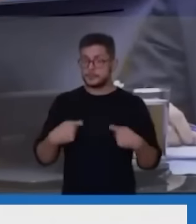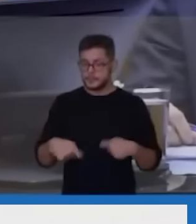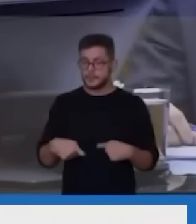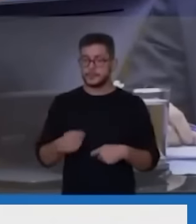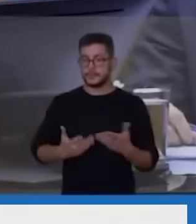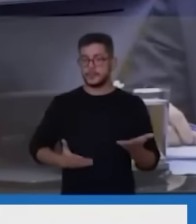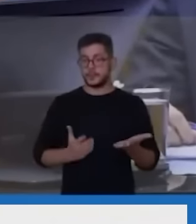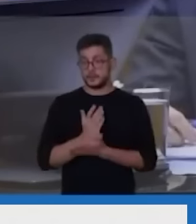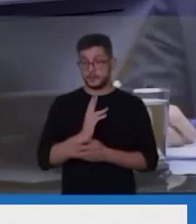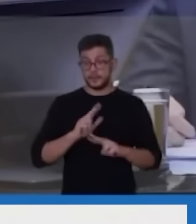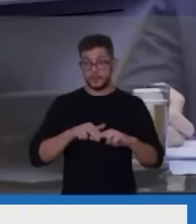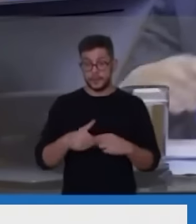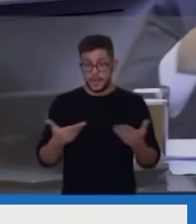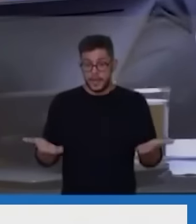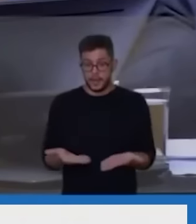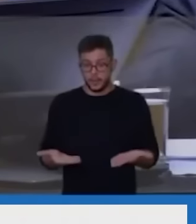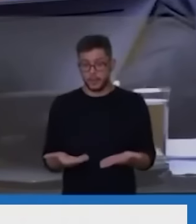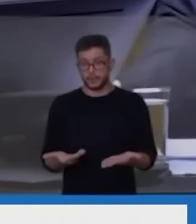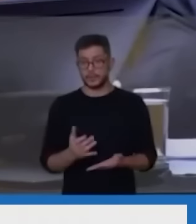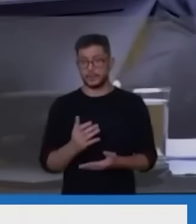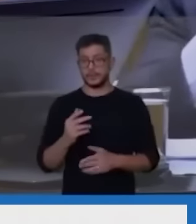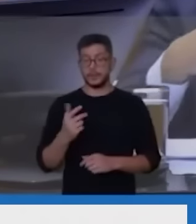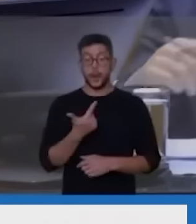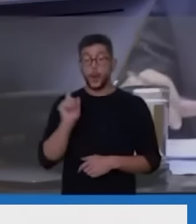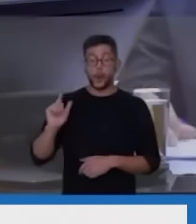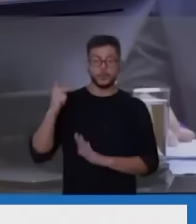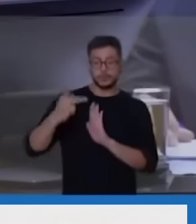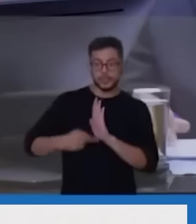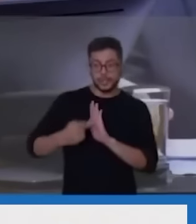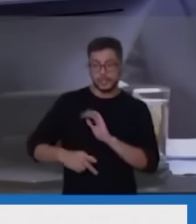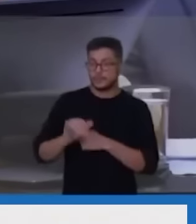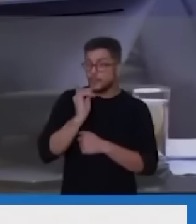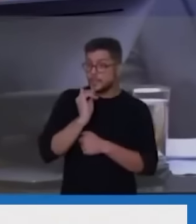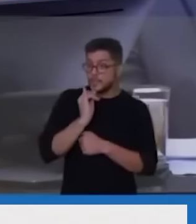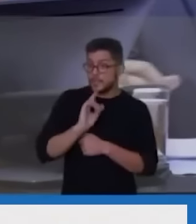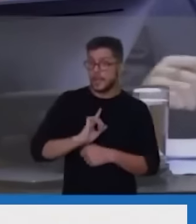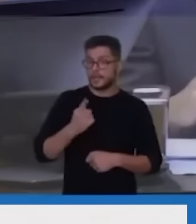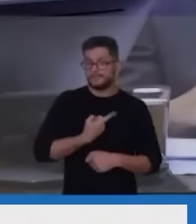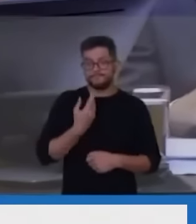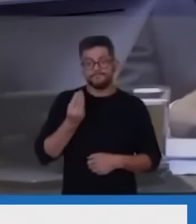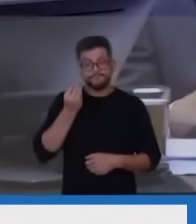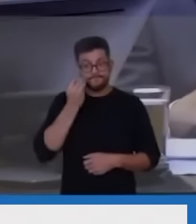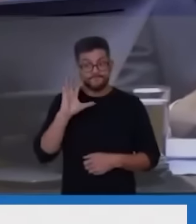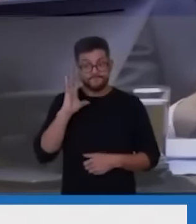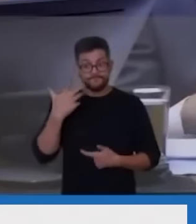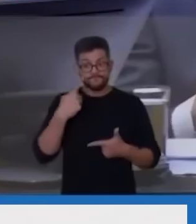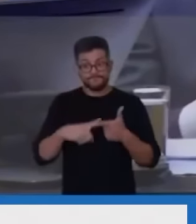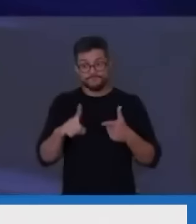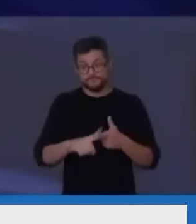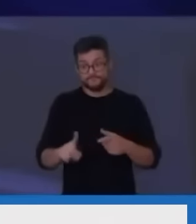que o senhor está dispondo a fazer, ou que o governo possa promover, para que a gente definitivamente resolva o problema carcerário no